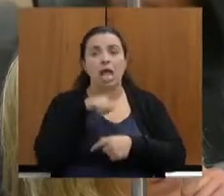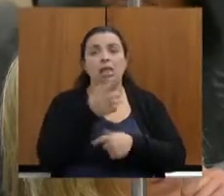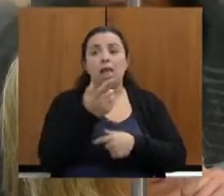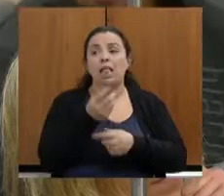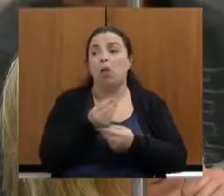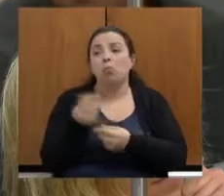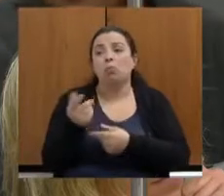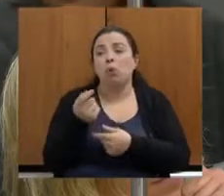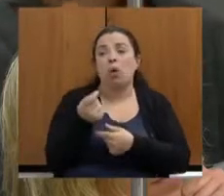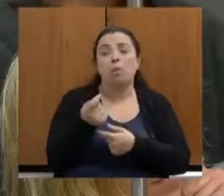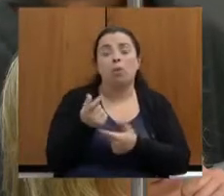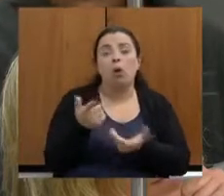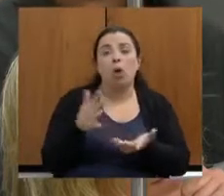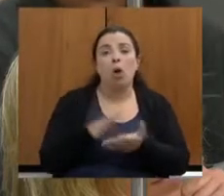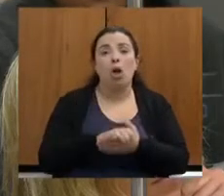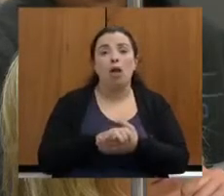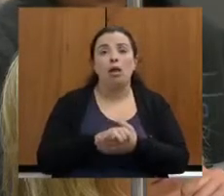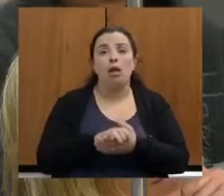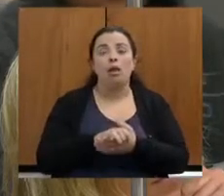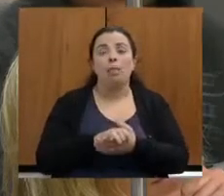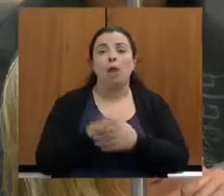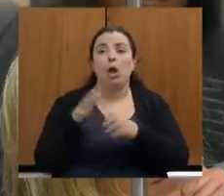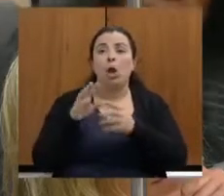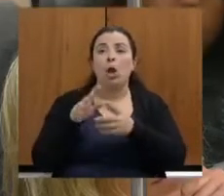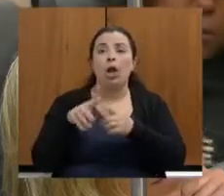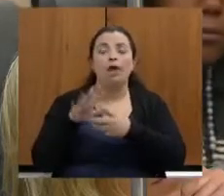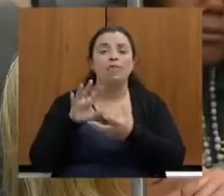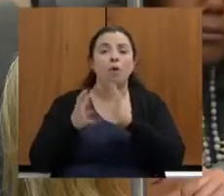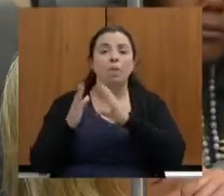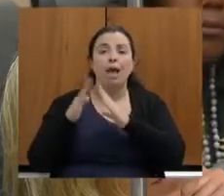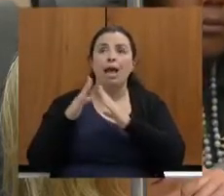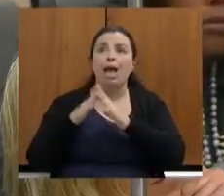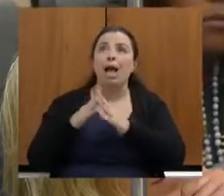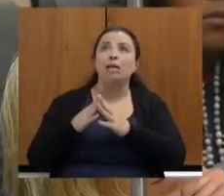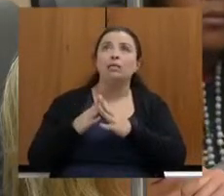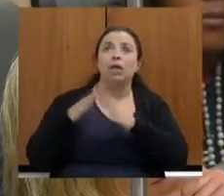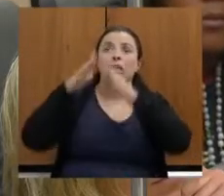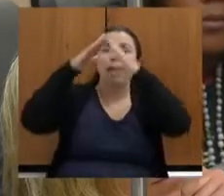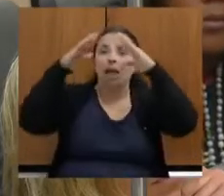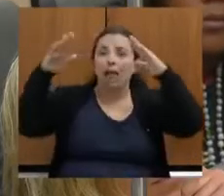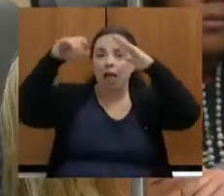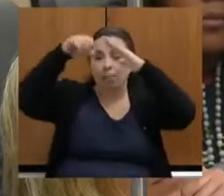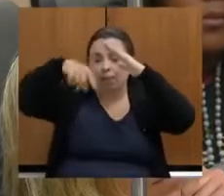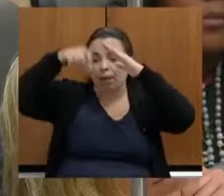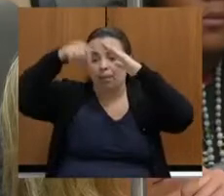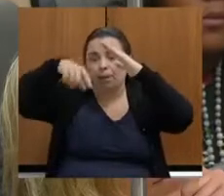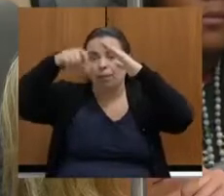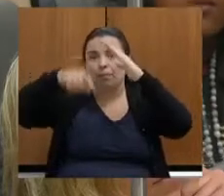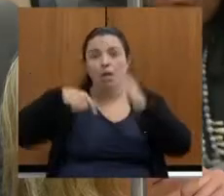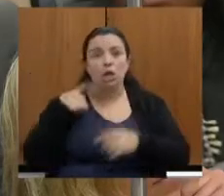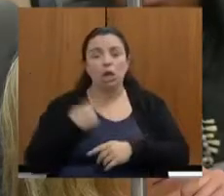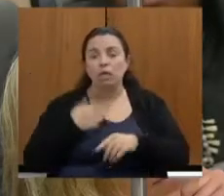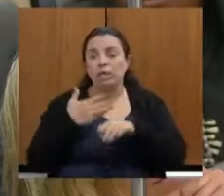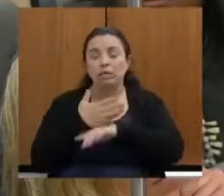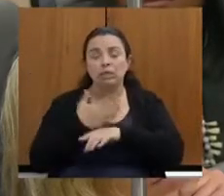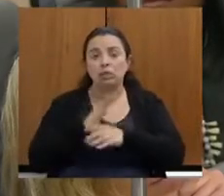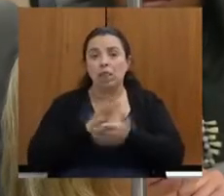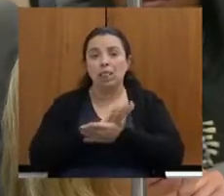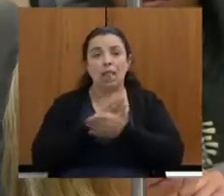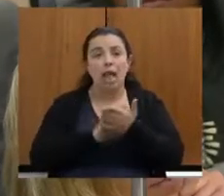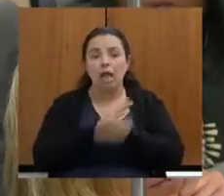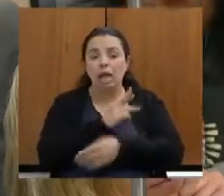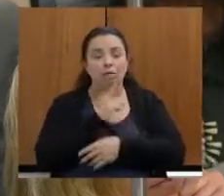mexendo nessas trincas de casa e telhado que pinga e a gente não teve acesso Ainda nada nem resposta